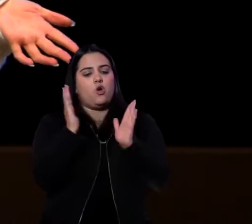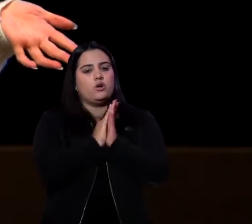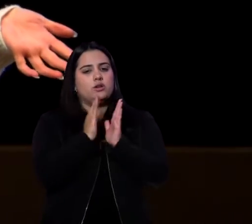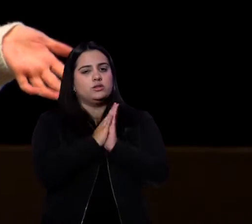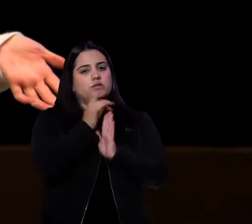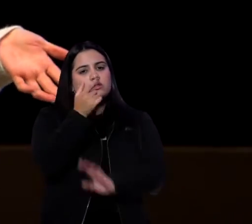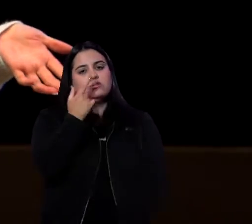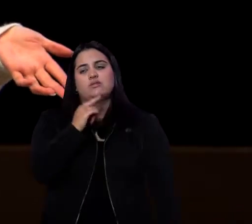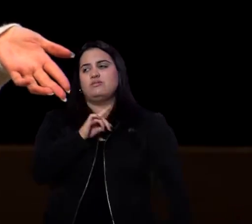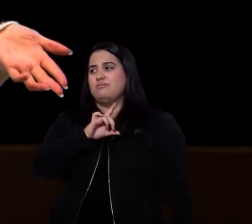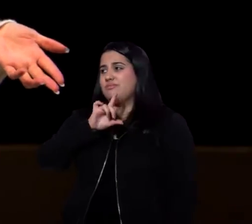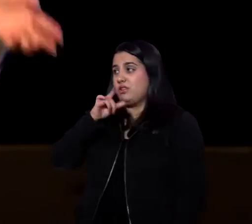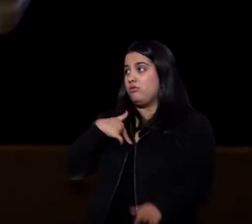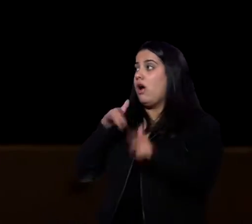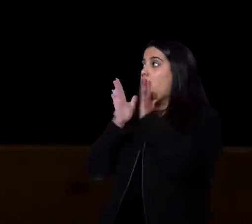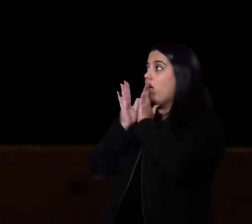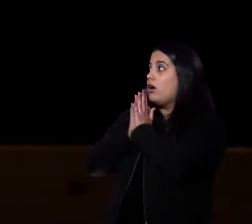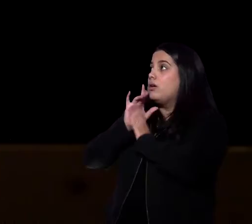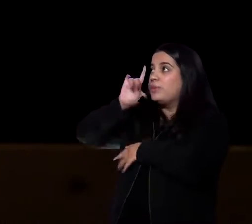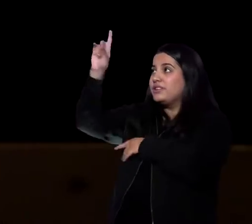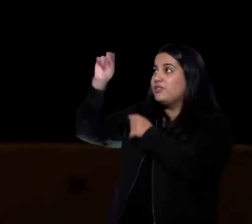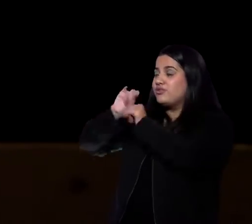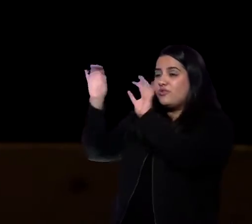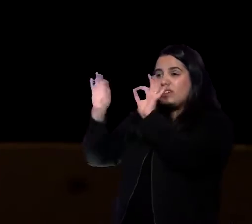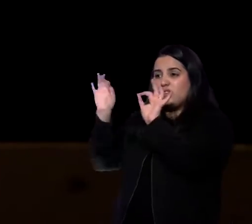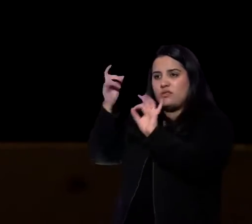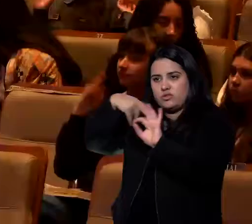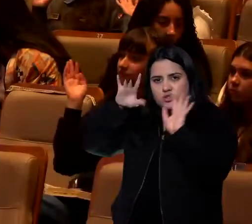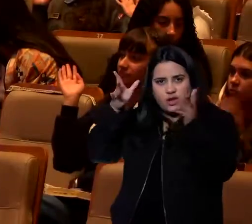mas Deus não fez nada? Quem já teve essa impressão?